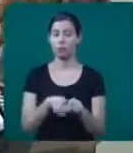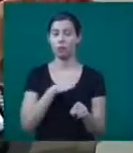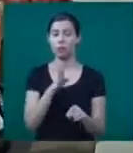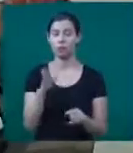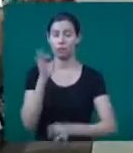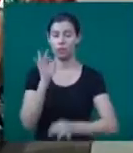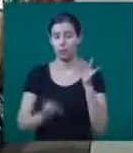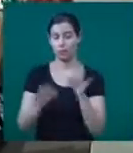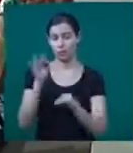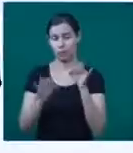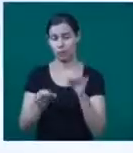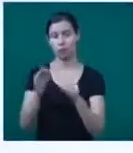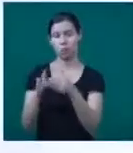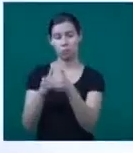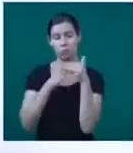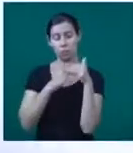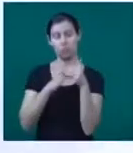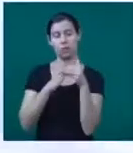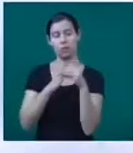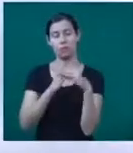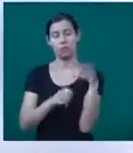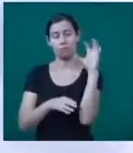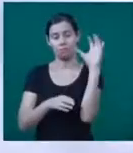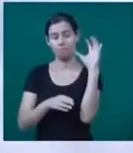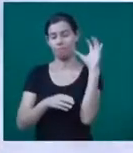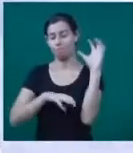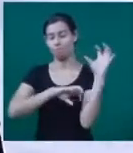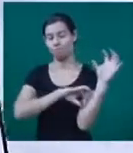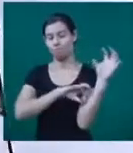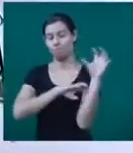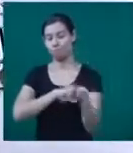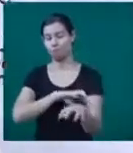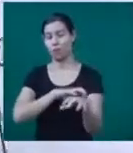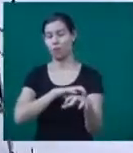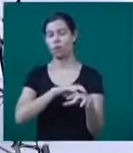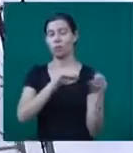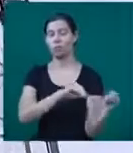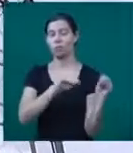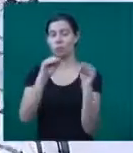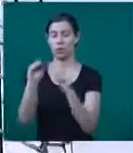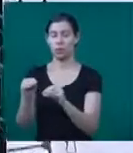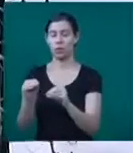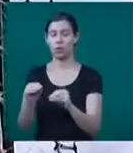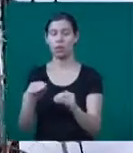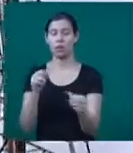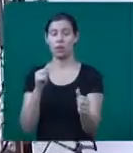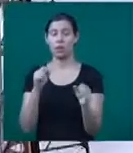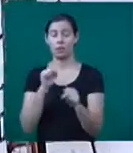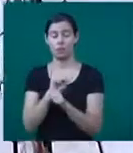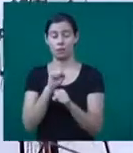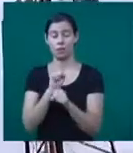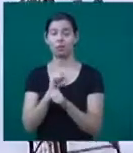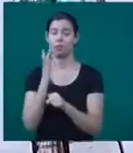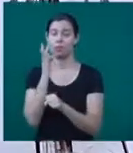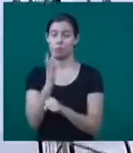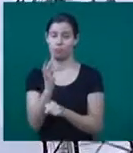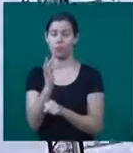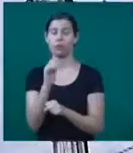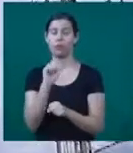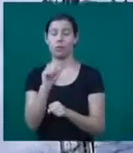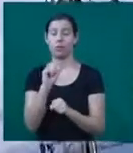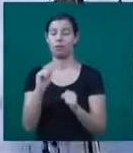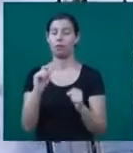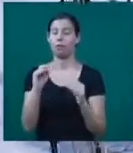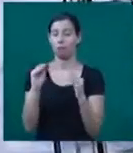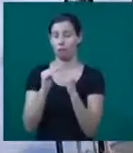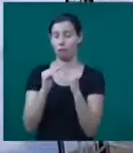a retirar a antena. Espera poder, em breve, voltar a morar com a família no apartamento que sempre sonhou. Eu tive que